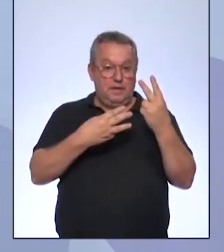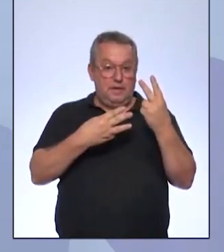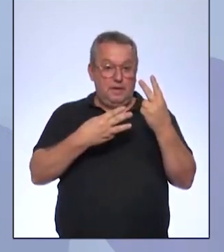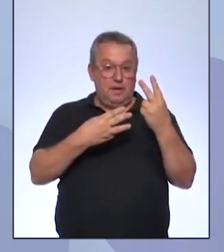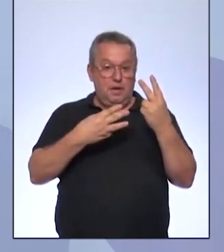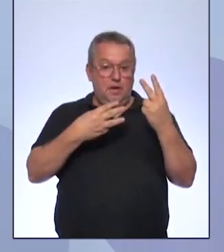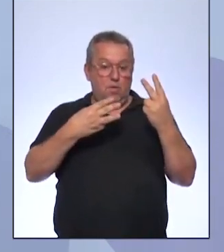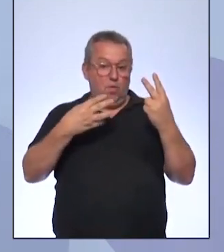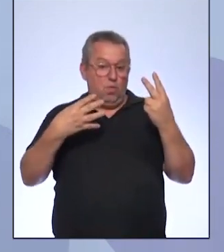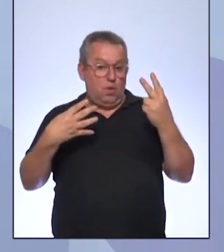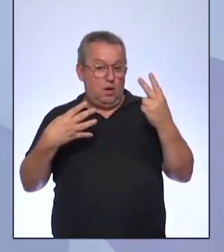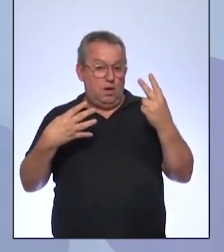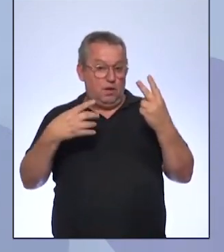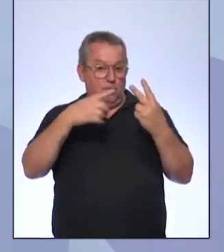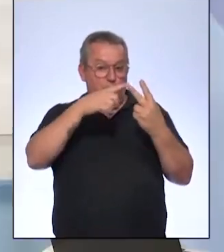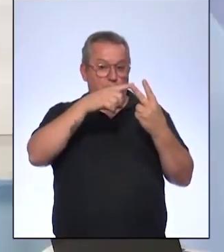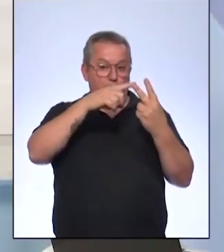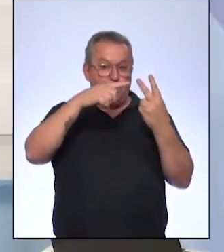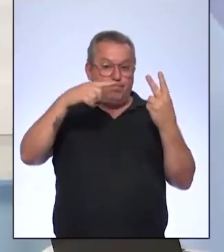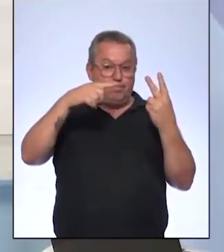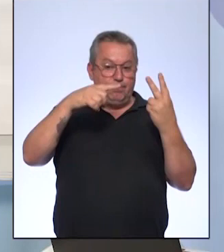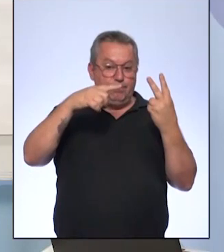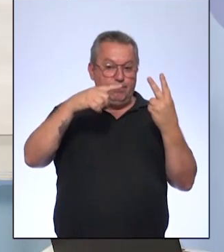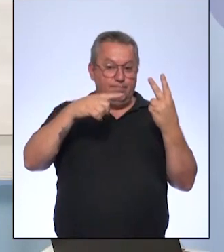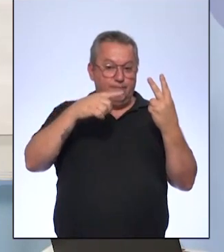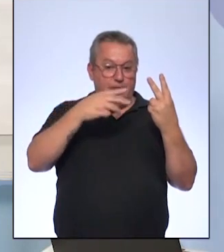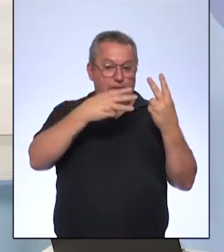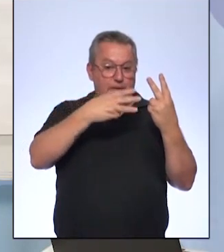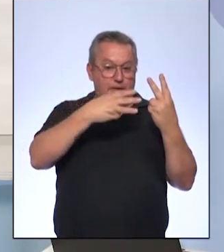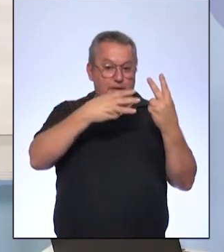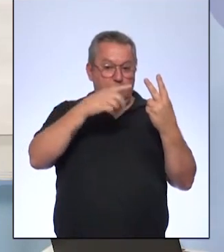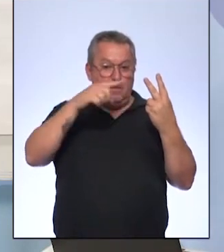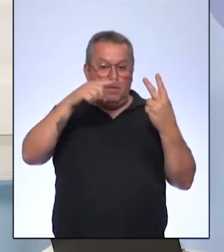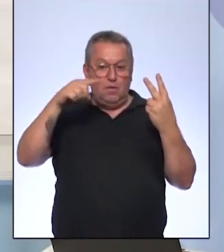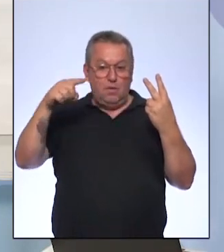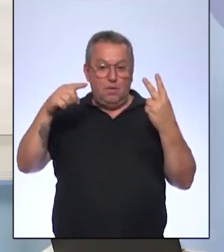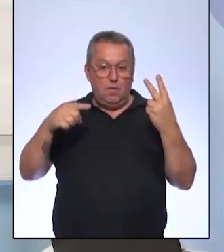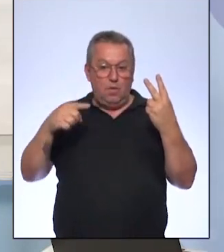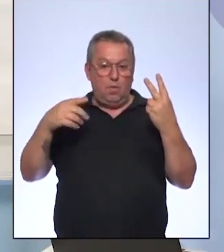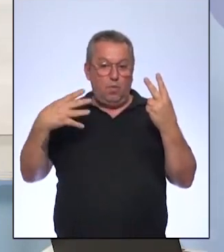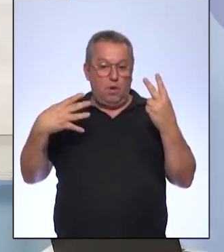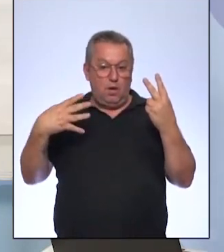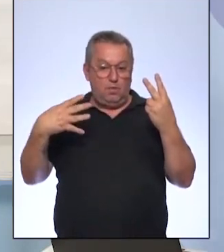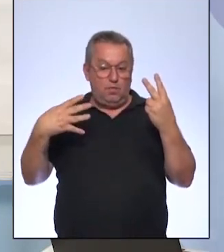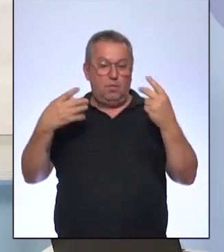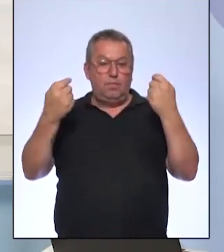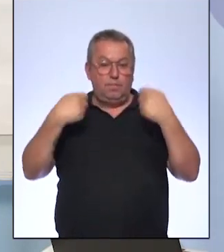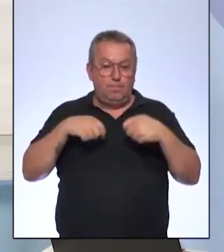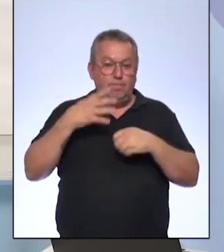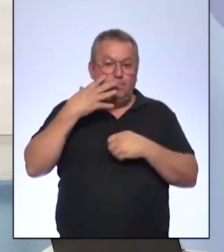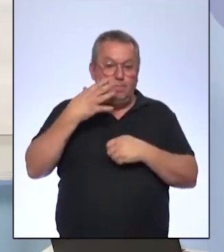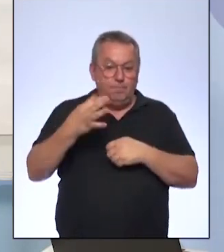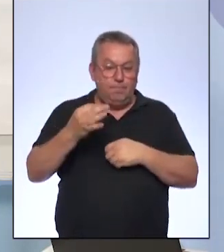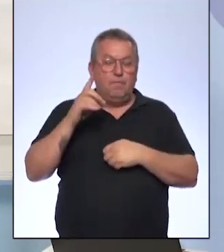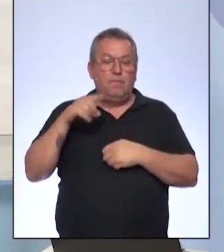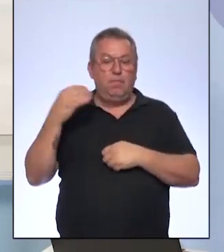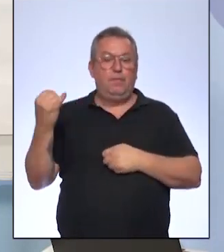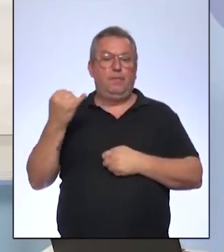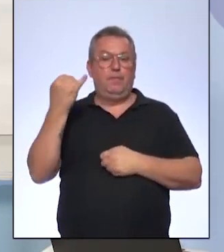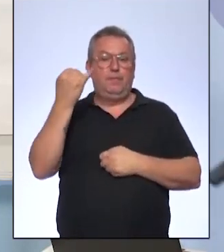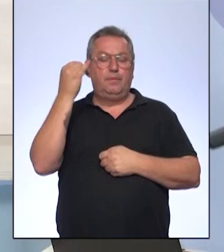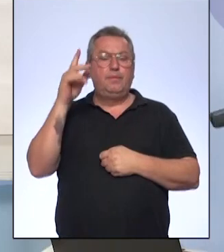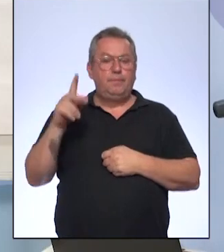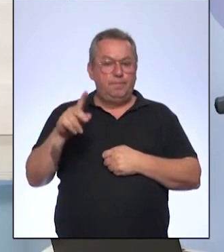radicando 4. Então, a gente precisa prestar atenção nisso. E é extremamente importante,